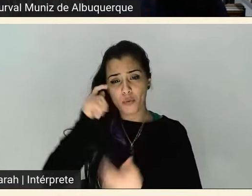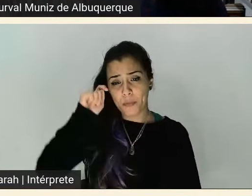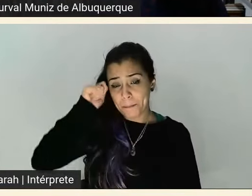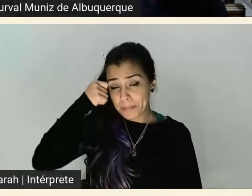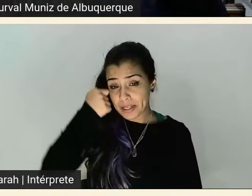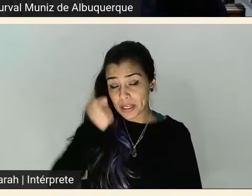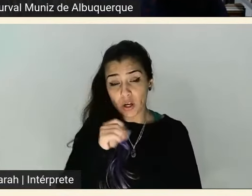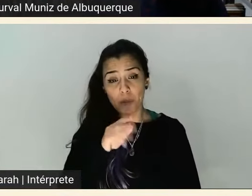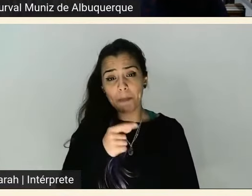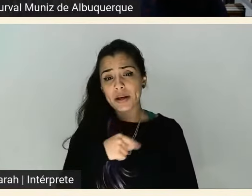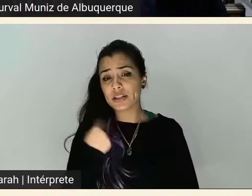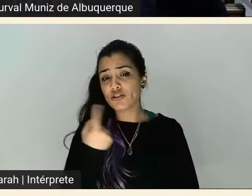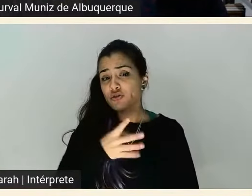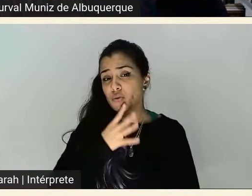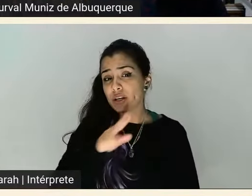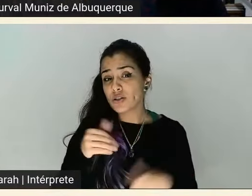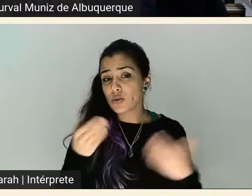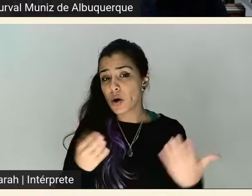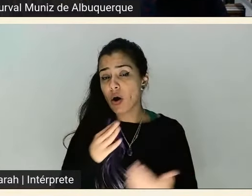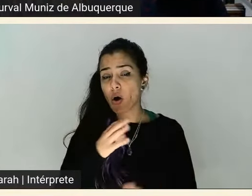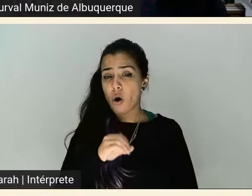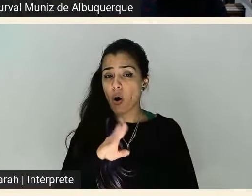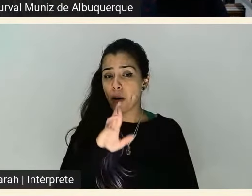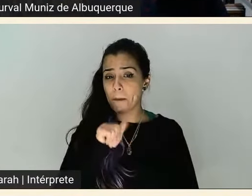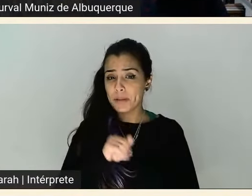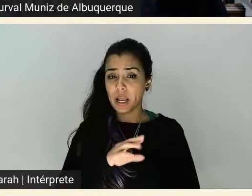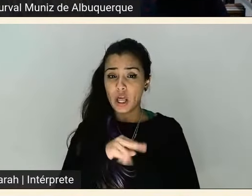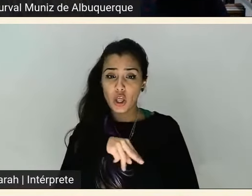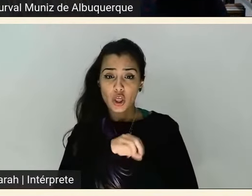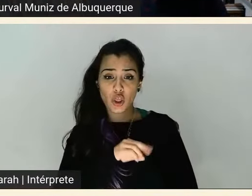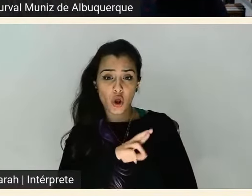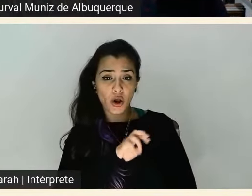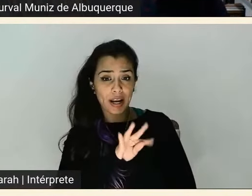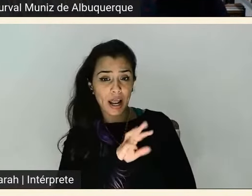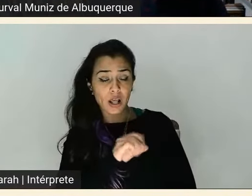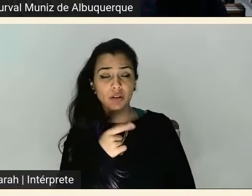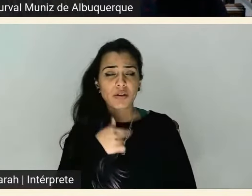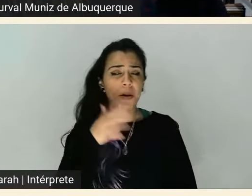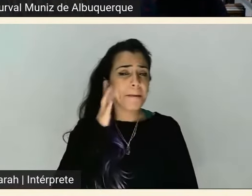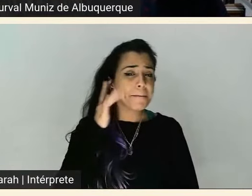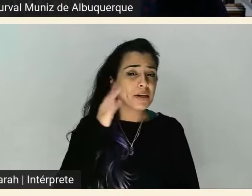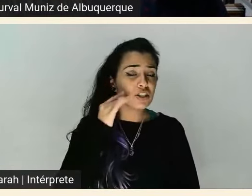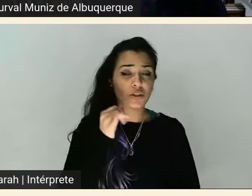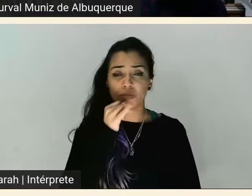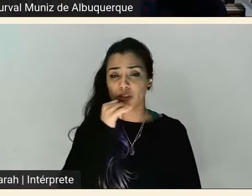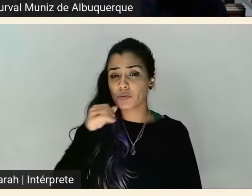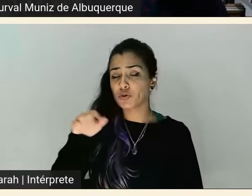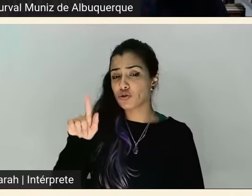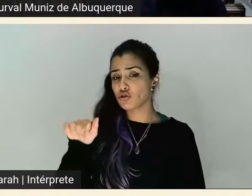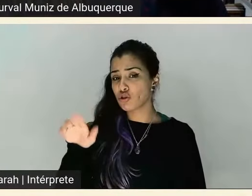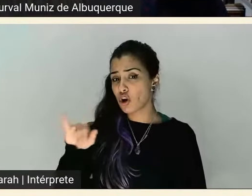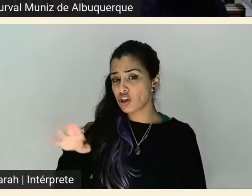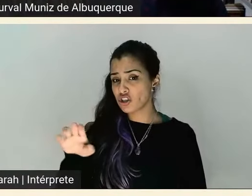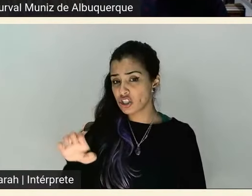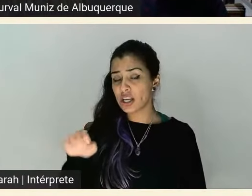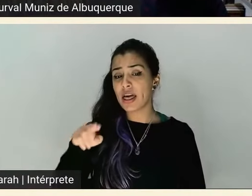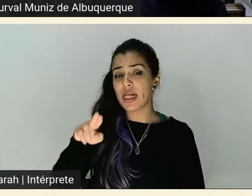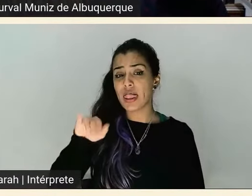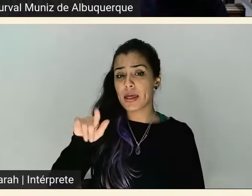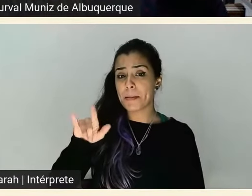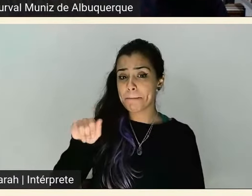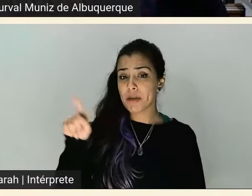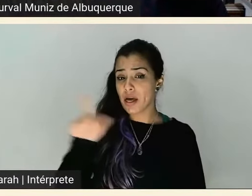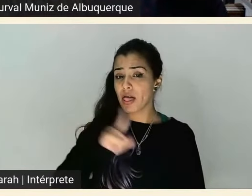conhecemos é Cobra Norato. A mesma coisa os alexandrinos lá, do Jorge de Lima. E a poesia negra do Jorge Lima, que